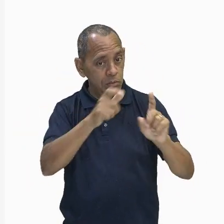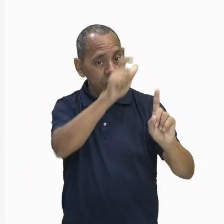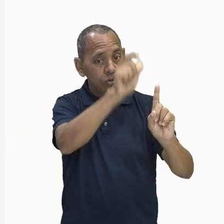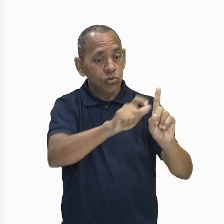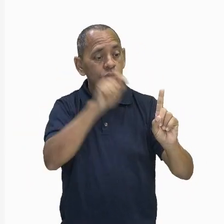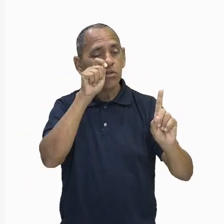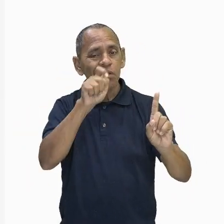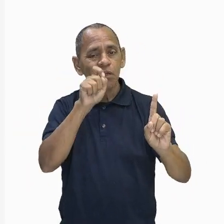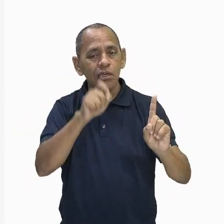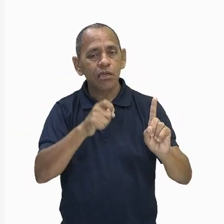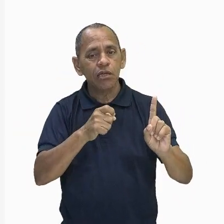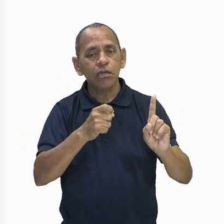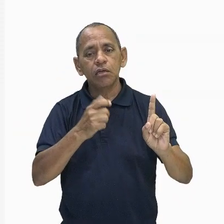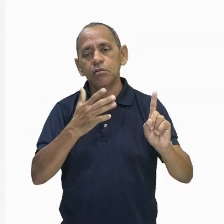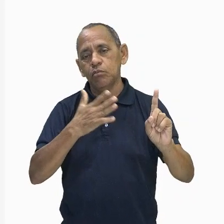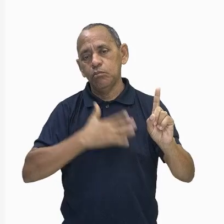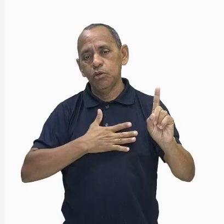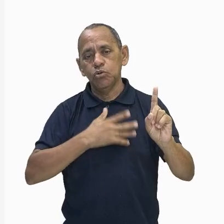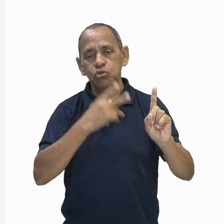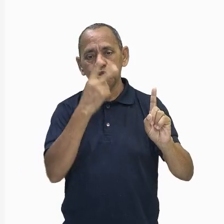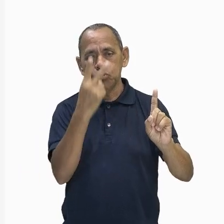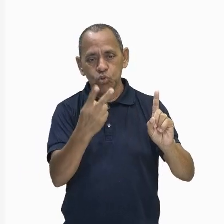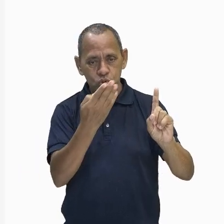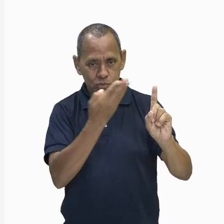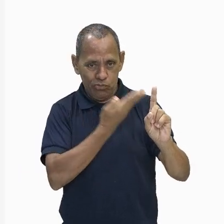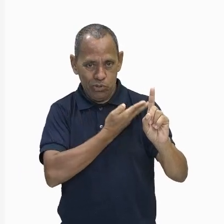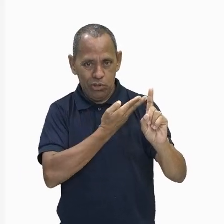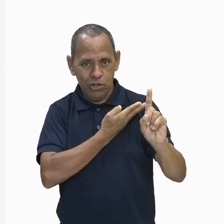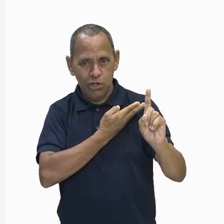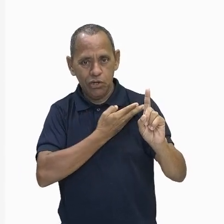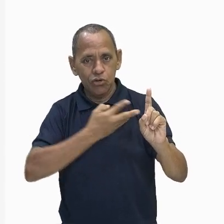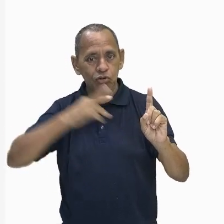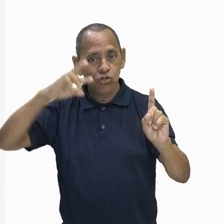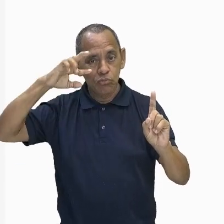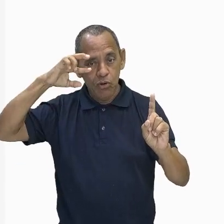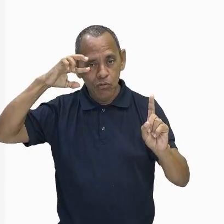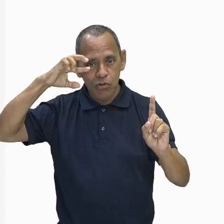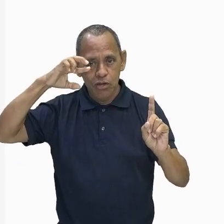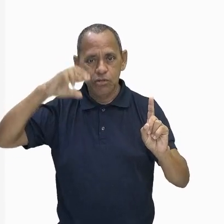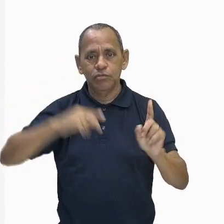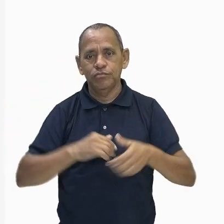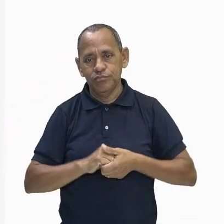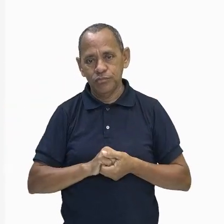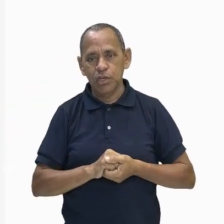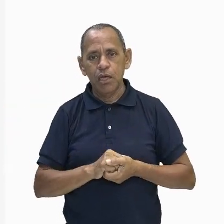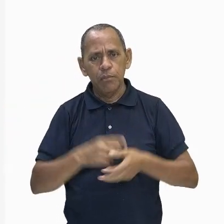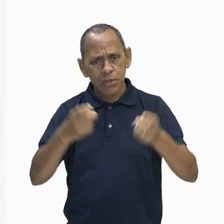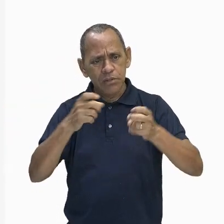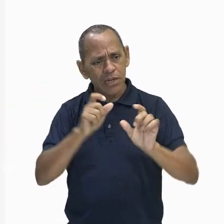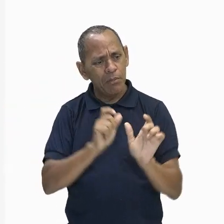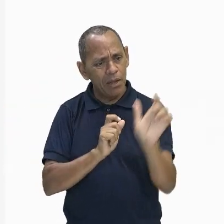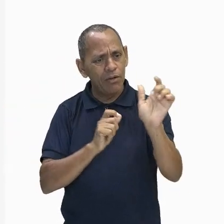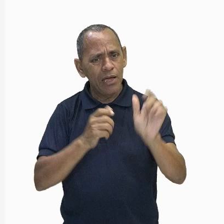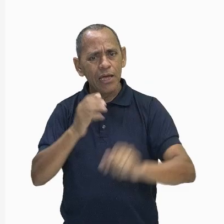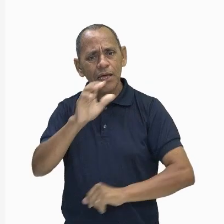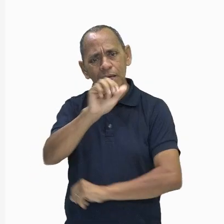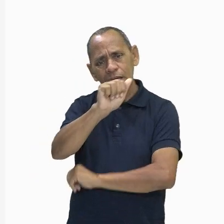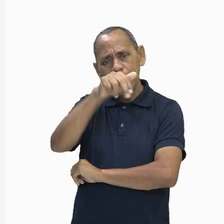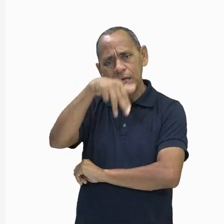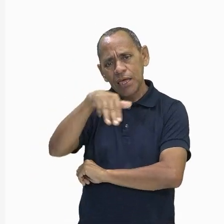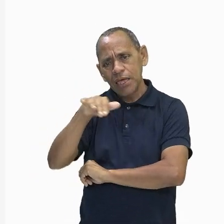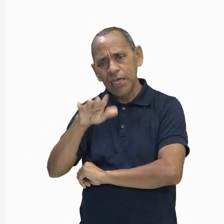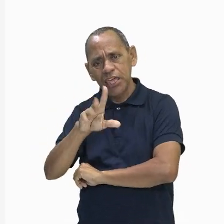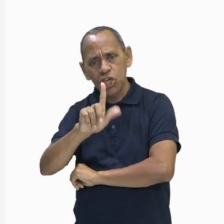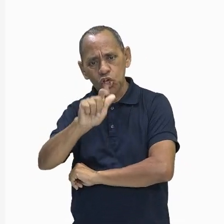é exatamente meus 2 amigos de Maués. Percebe que a palavra amigos, aqui nesse